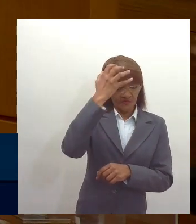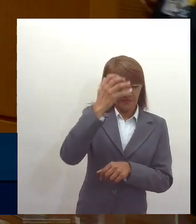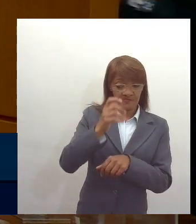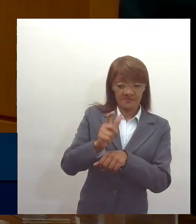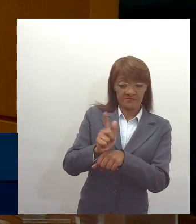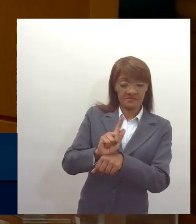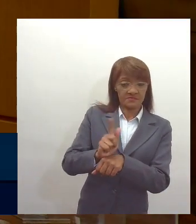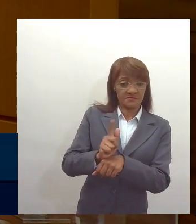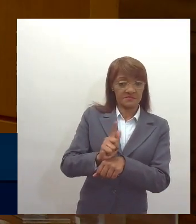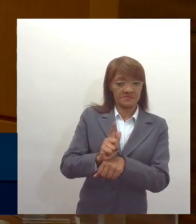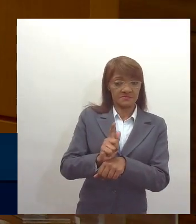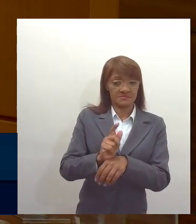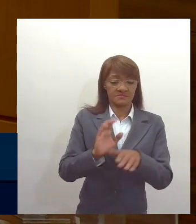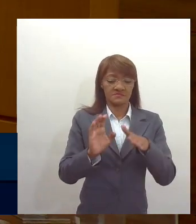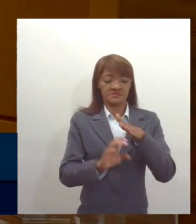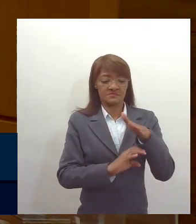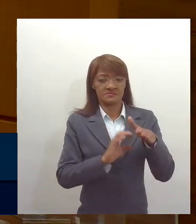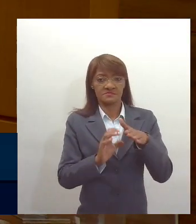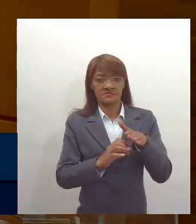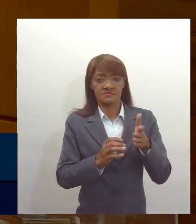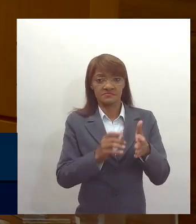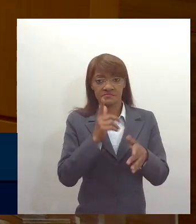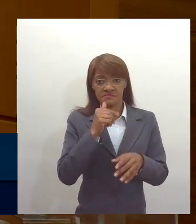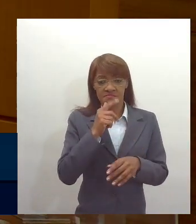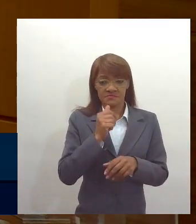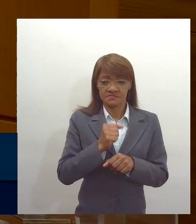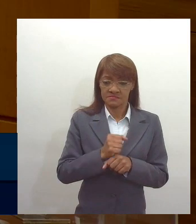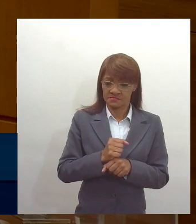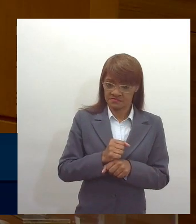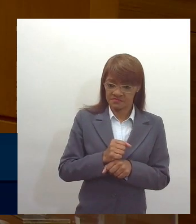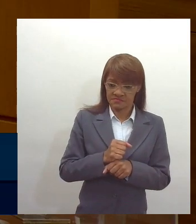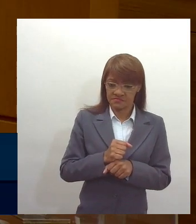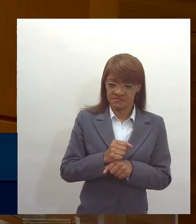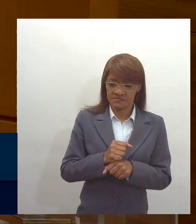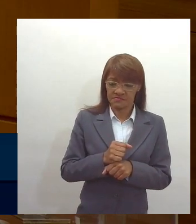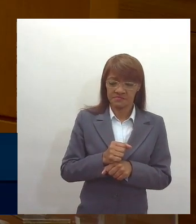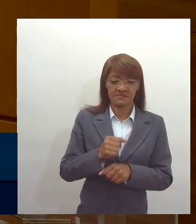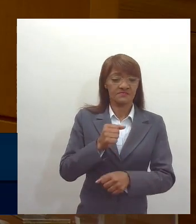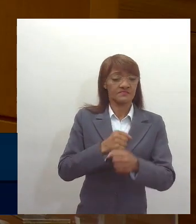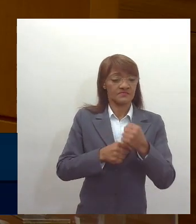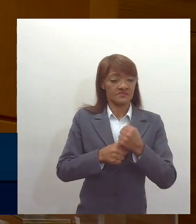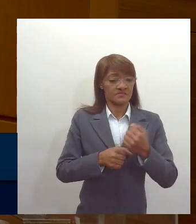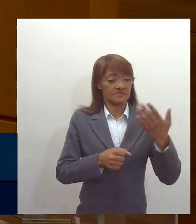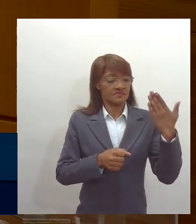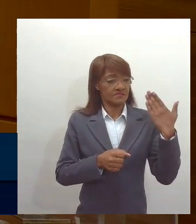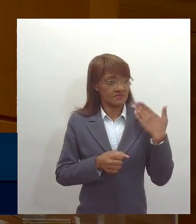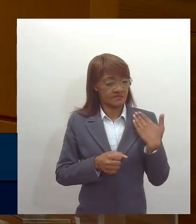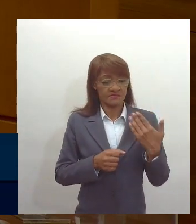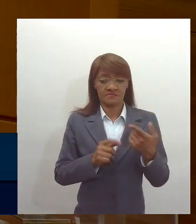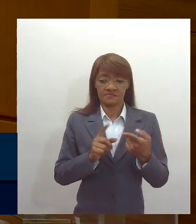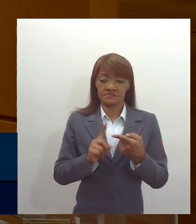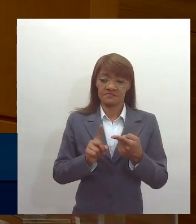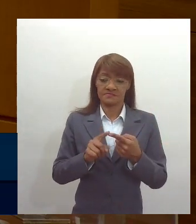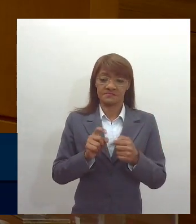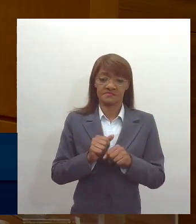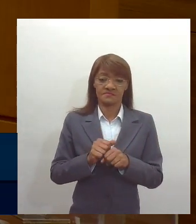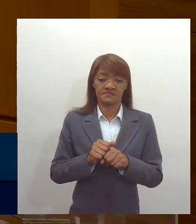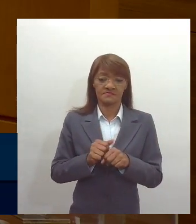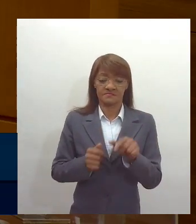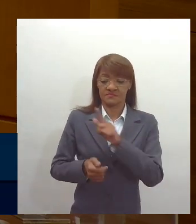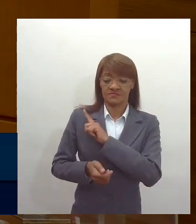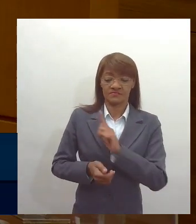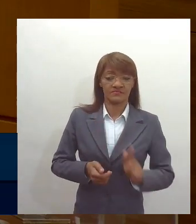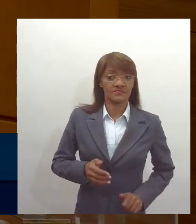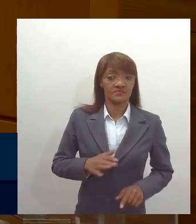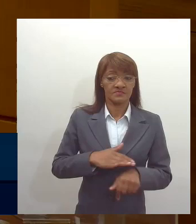anterior, deputado Cacá. Ano passado nós fizemos questão de, numa conversa que tivemos com o governador, relatar isso em fevereiro do ano passado,